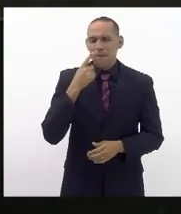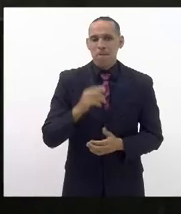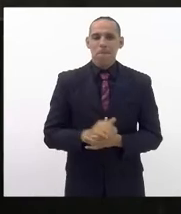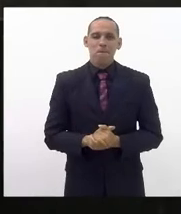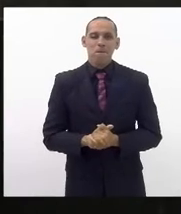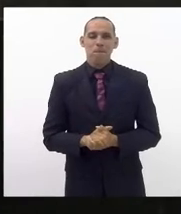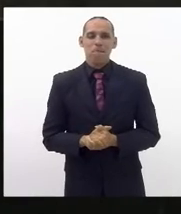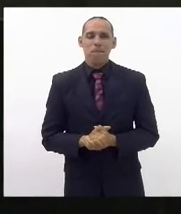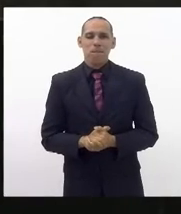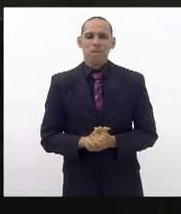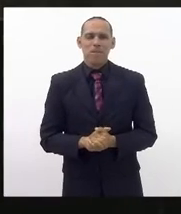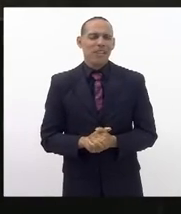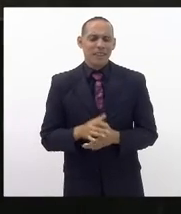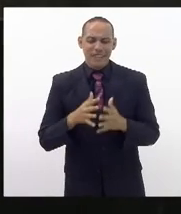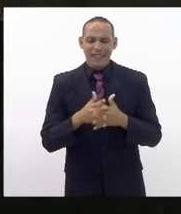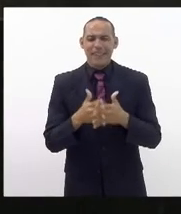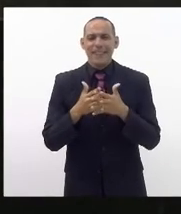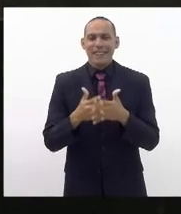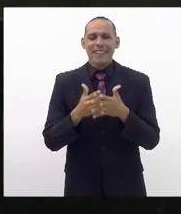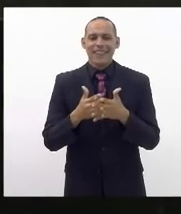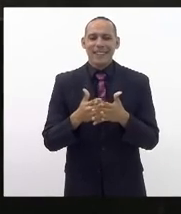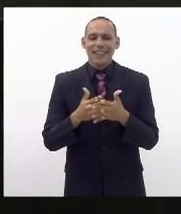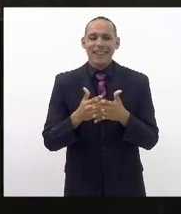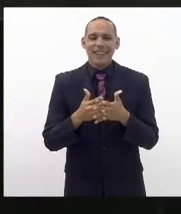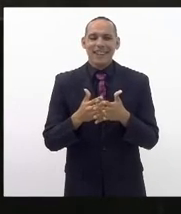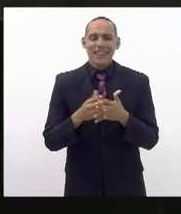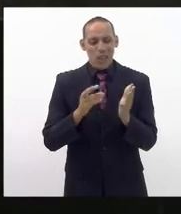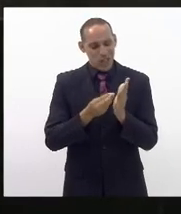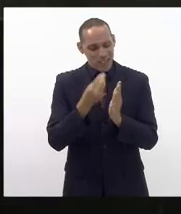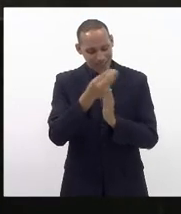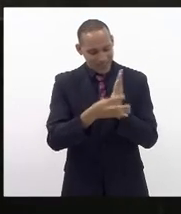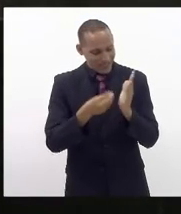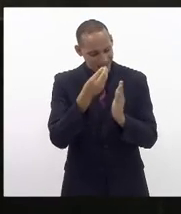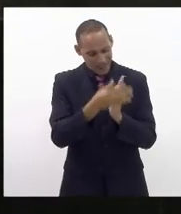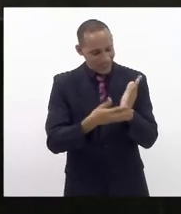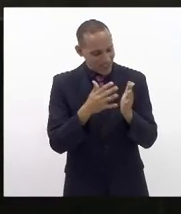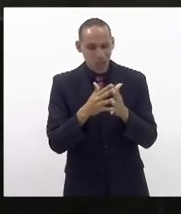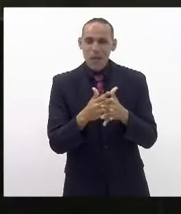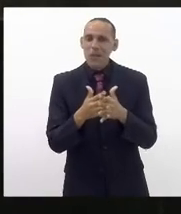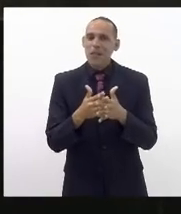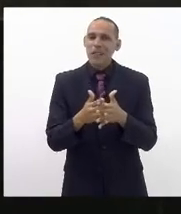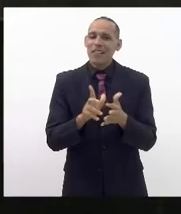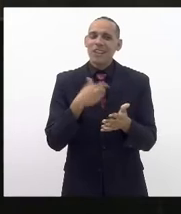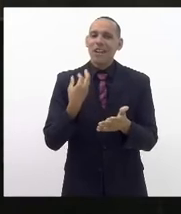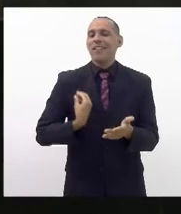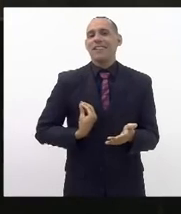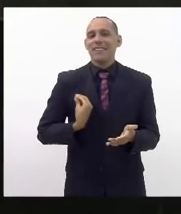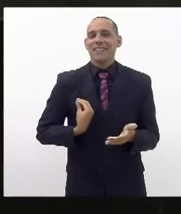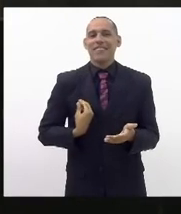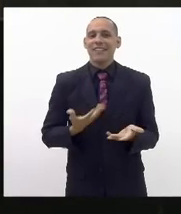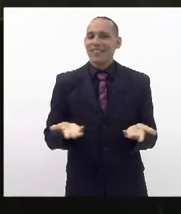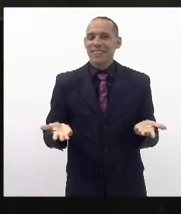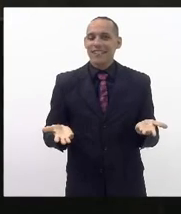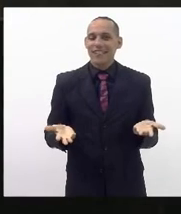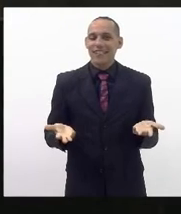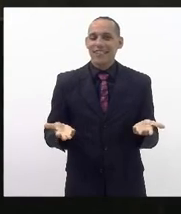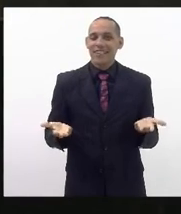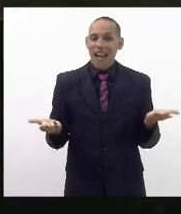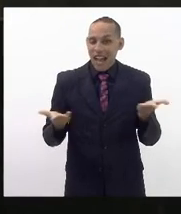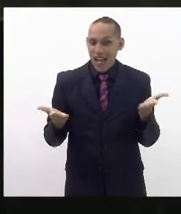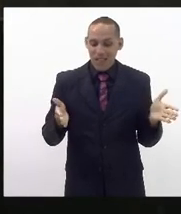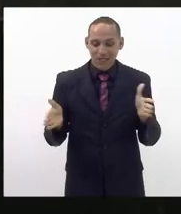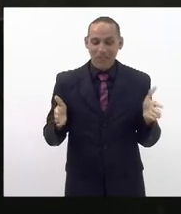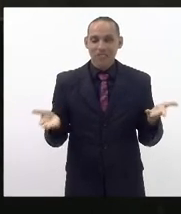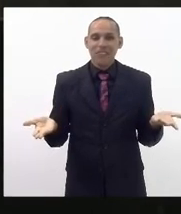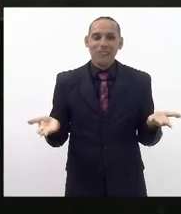a confusão, até no calendário, né, que nós estamos vivendo nos tempos